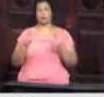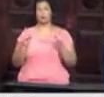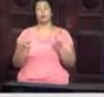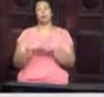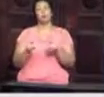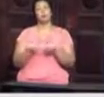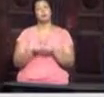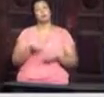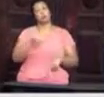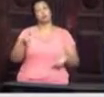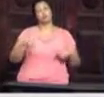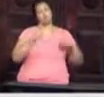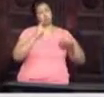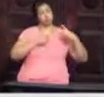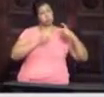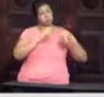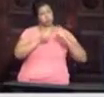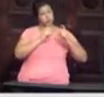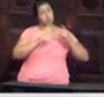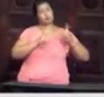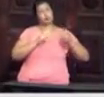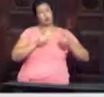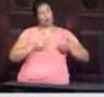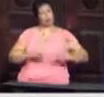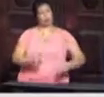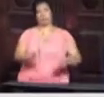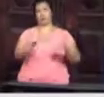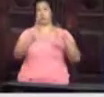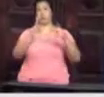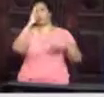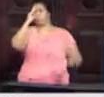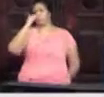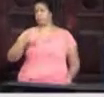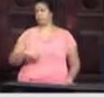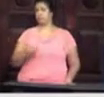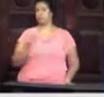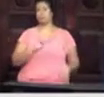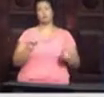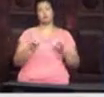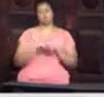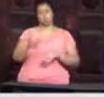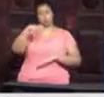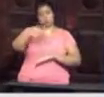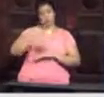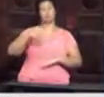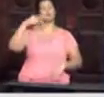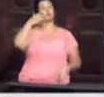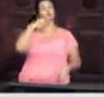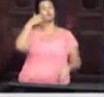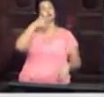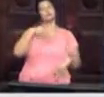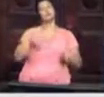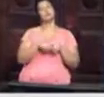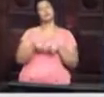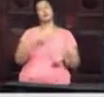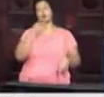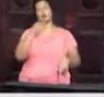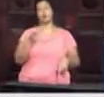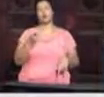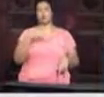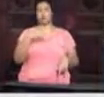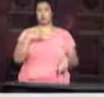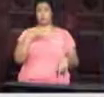fazendo discussões aqui, usando a tribuna, fazendo as nossas intervenções para que